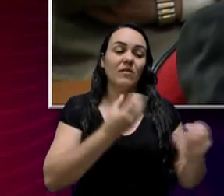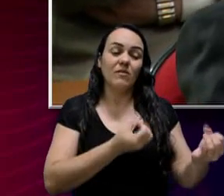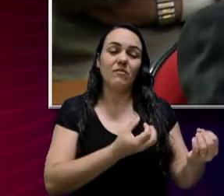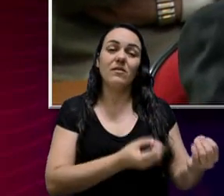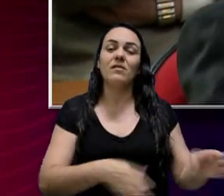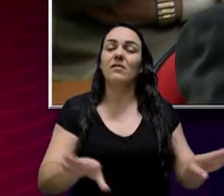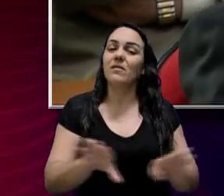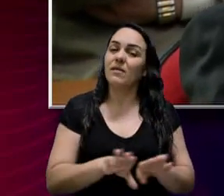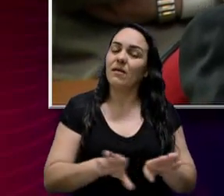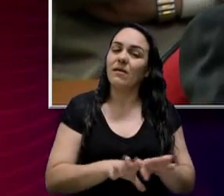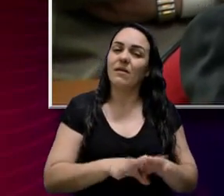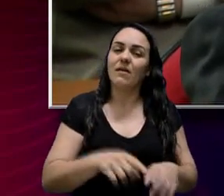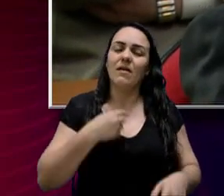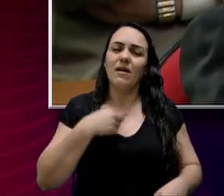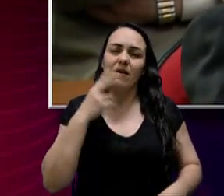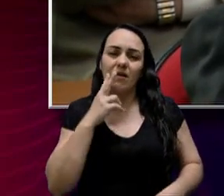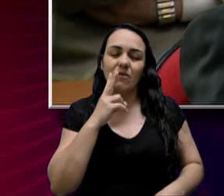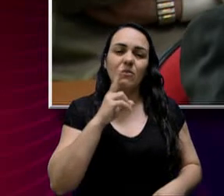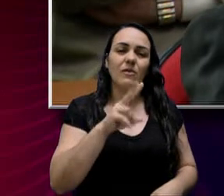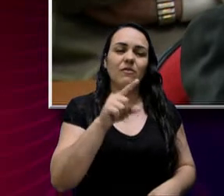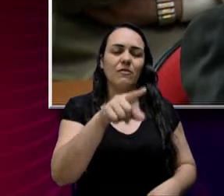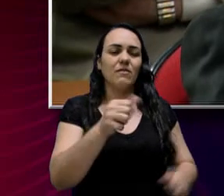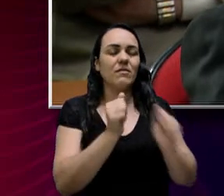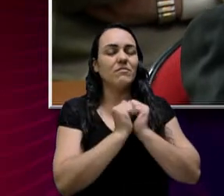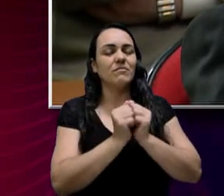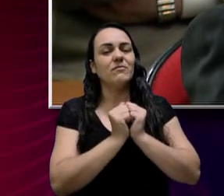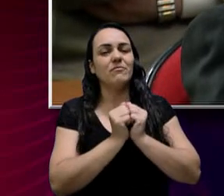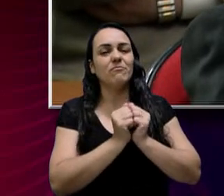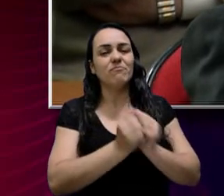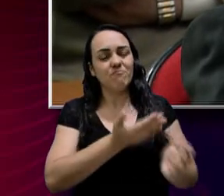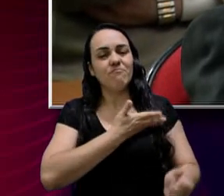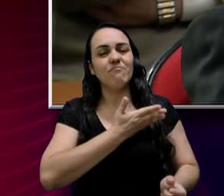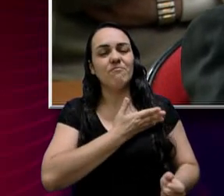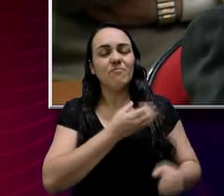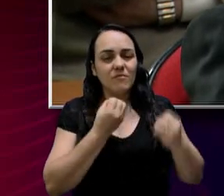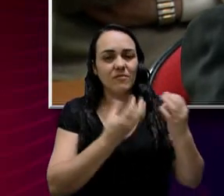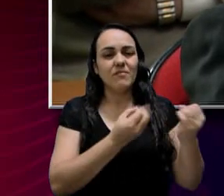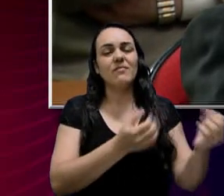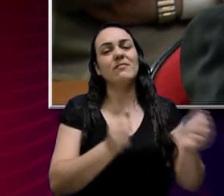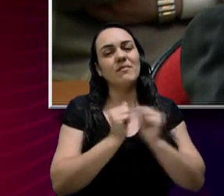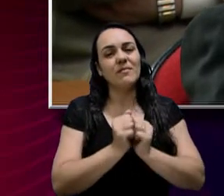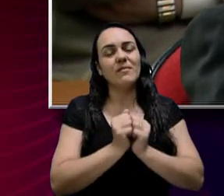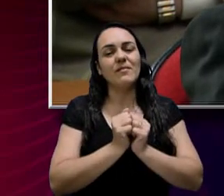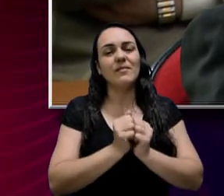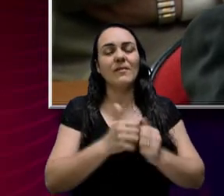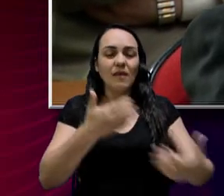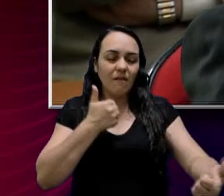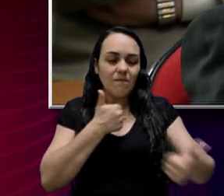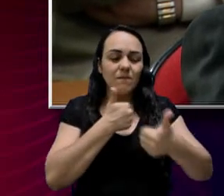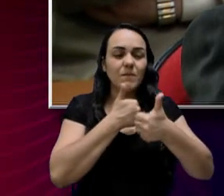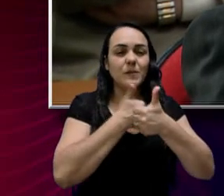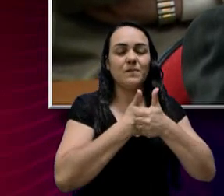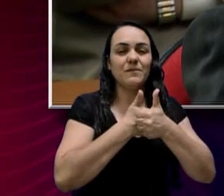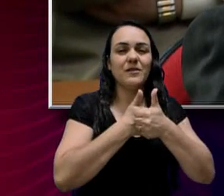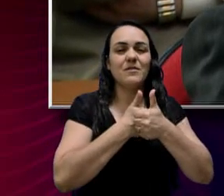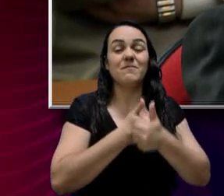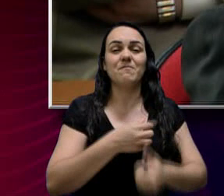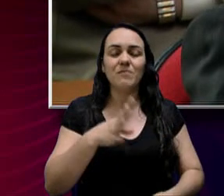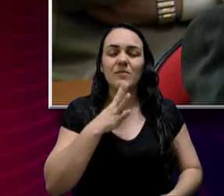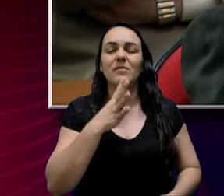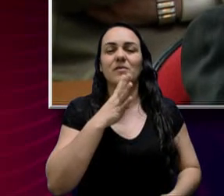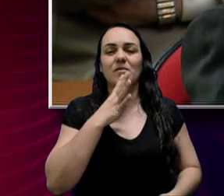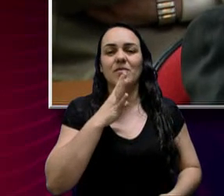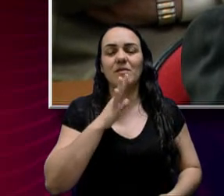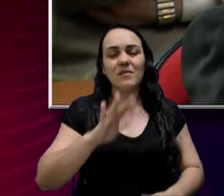tive o privilégio de ser com seu companheiro de viagem. Fato que nos aproximou e permitiu conhecer